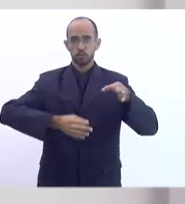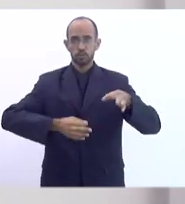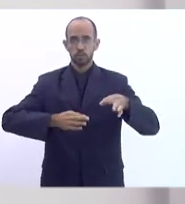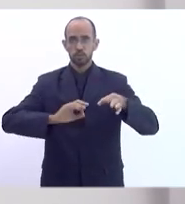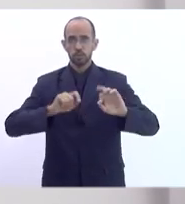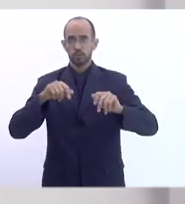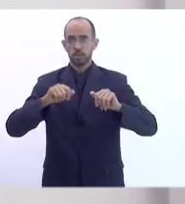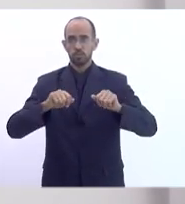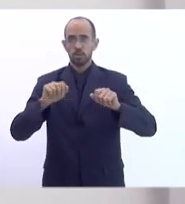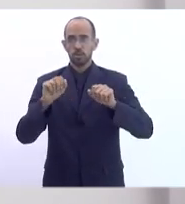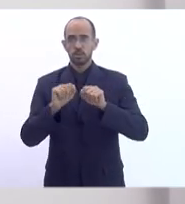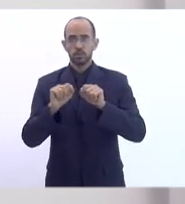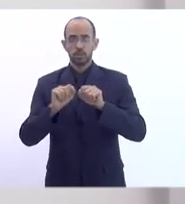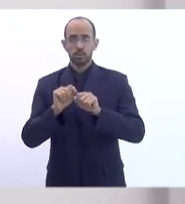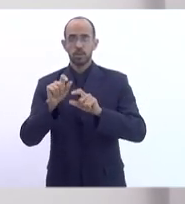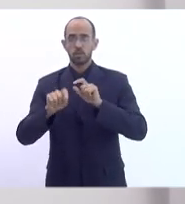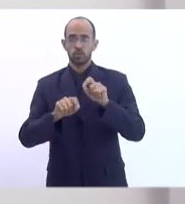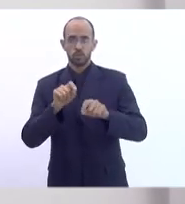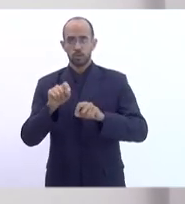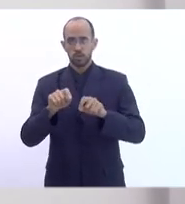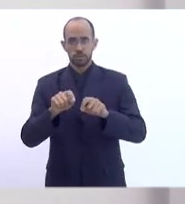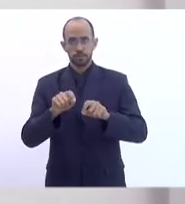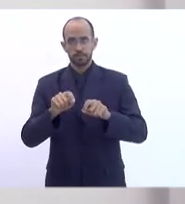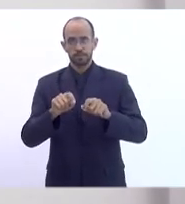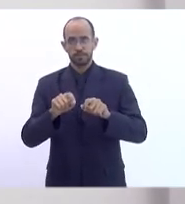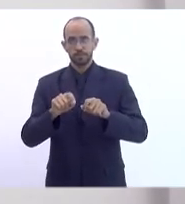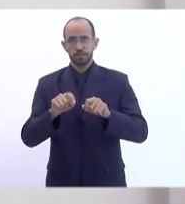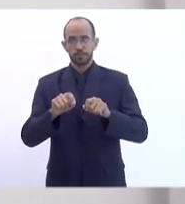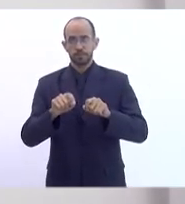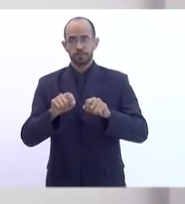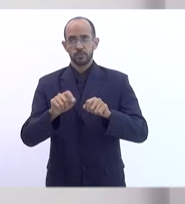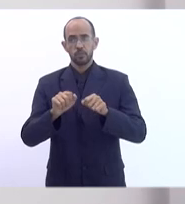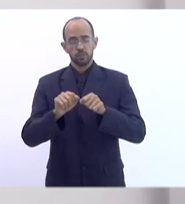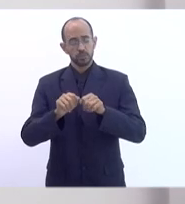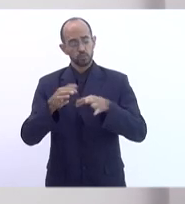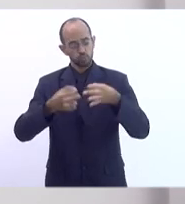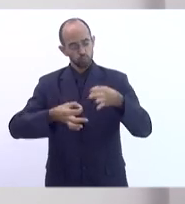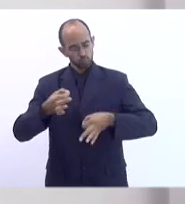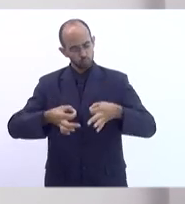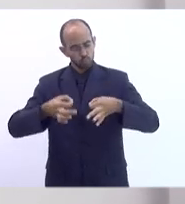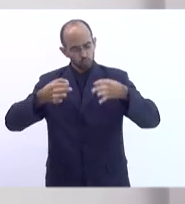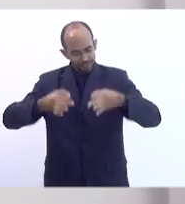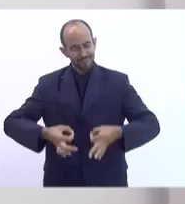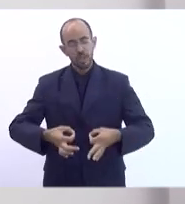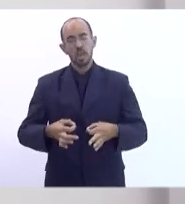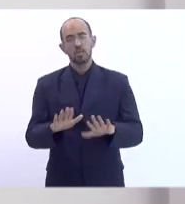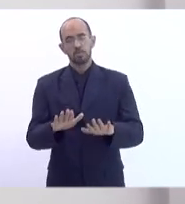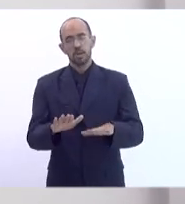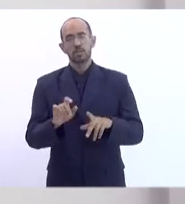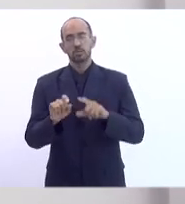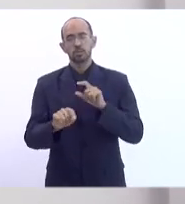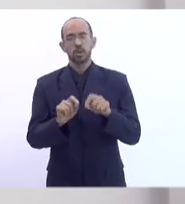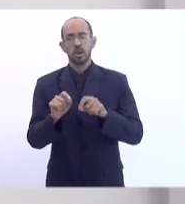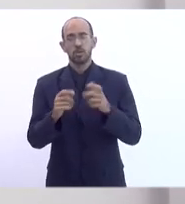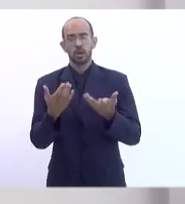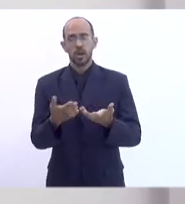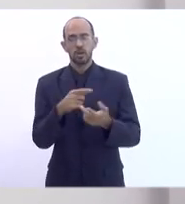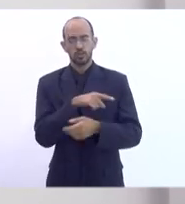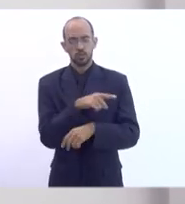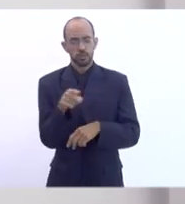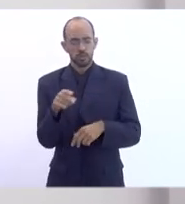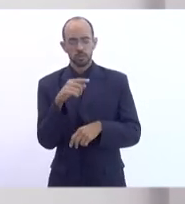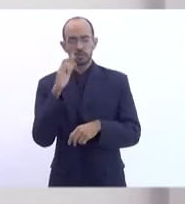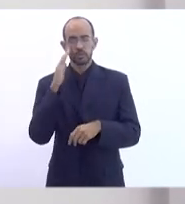para cometer assim para poder fazer o mais justo possível para vocês mas eu quero que vocês entendam